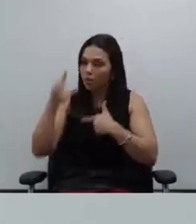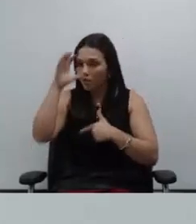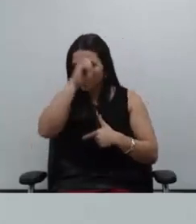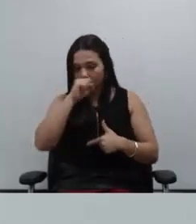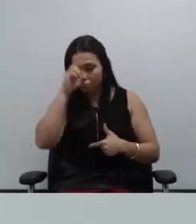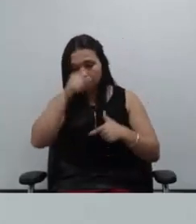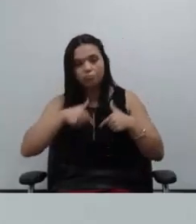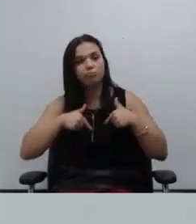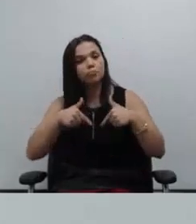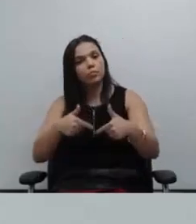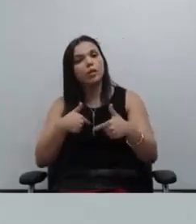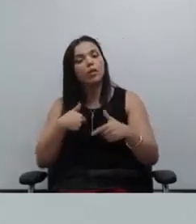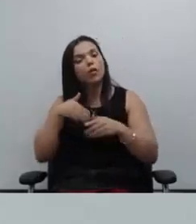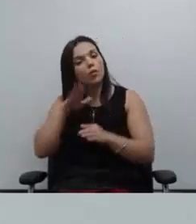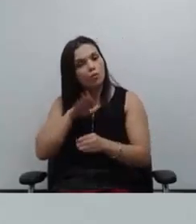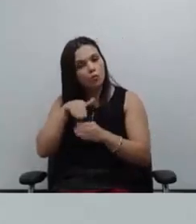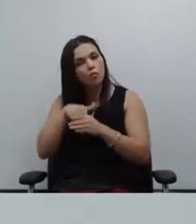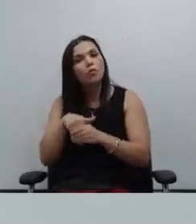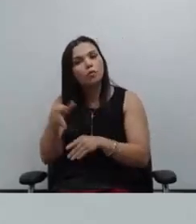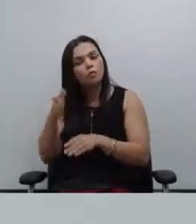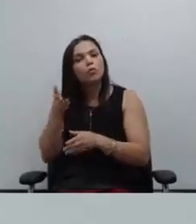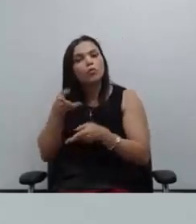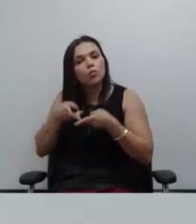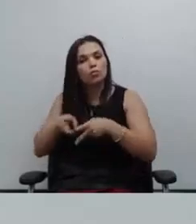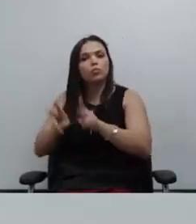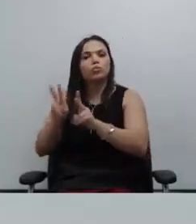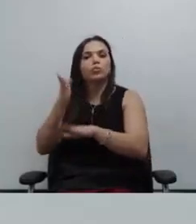Ante o exposto, voto pela continuidade do estágio probatório.